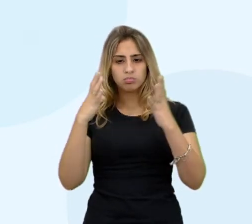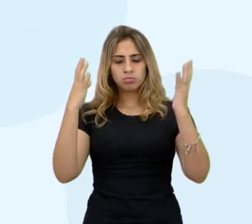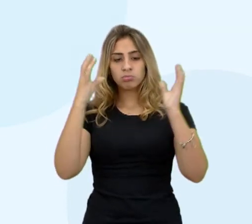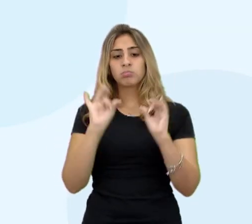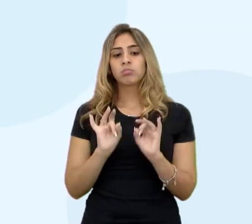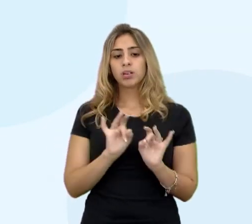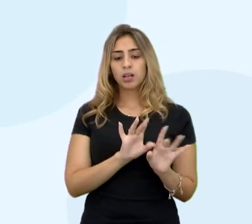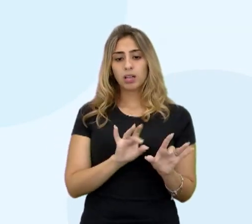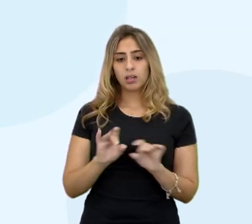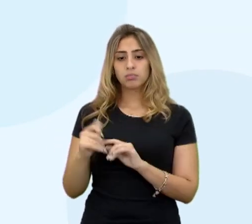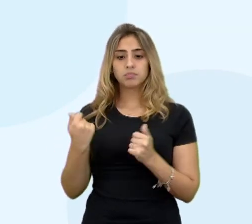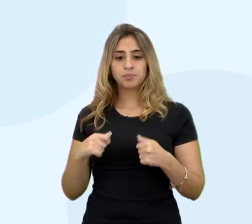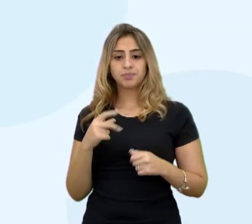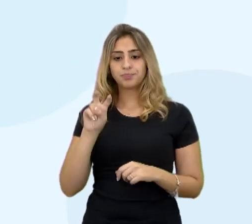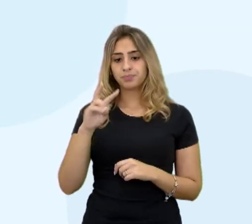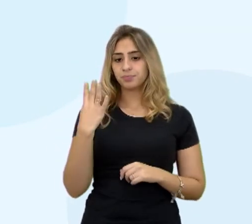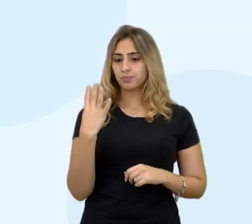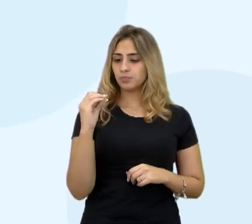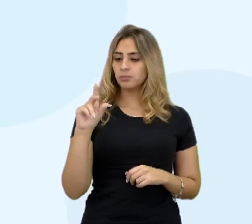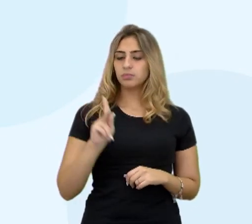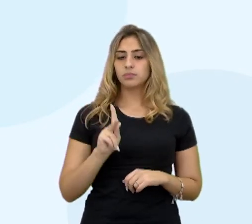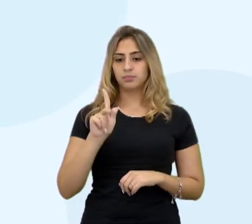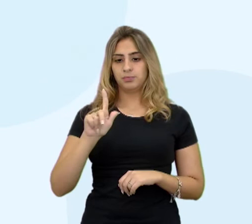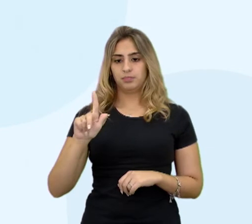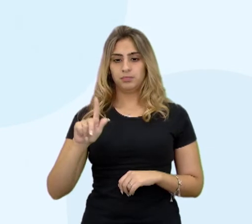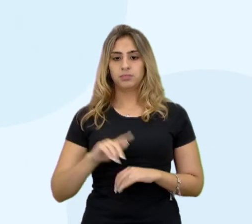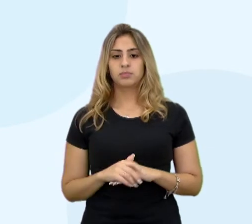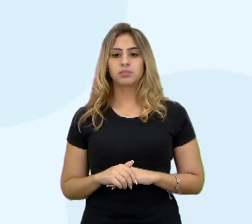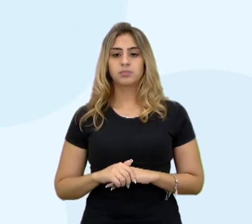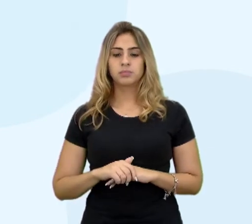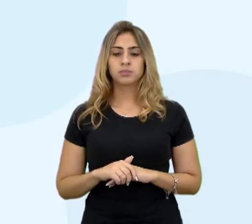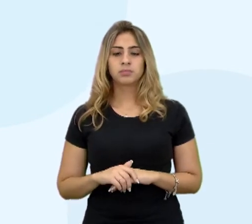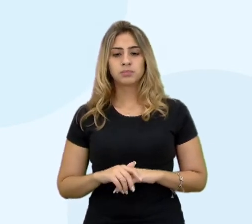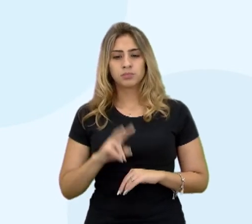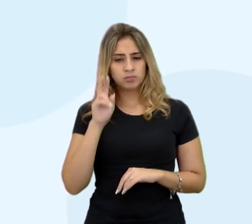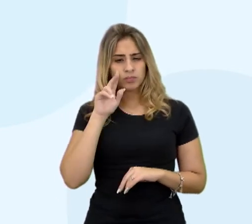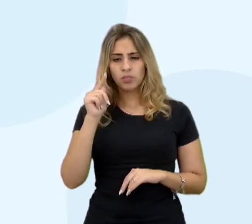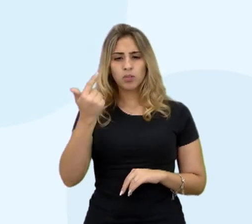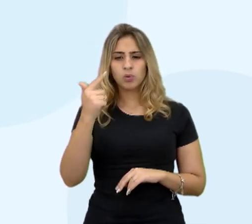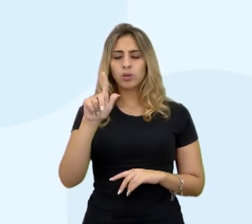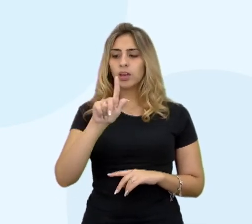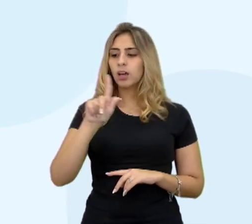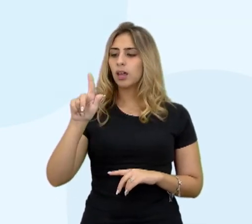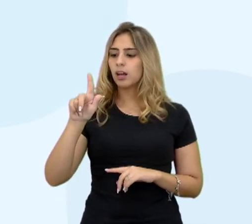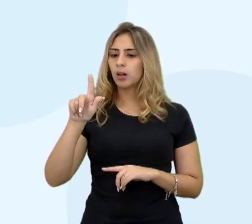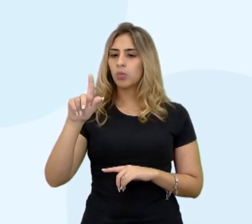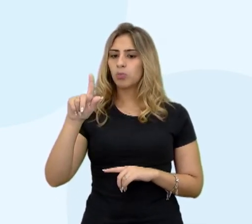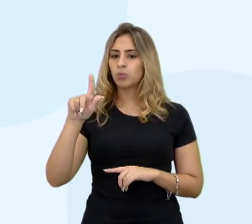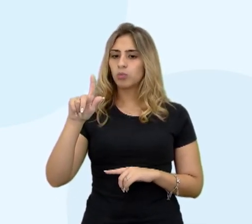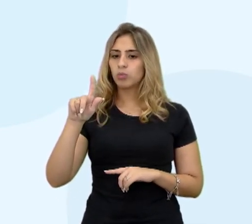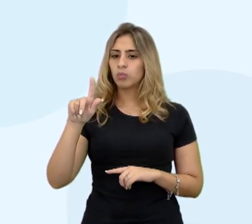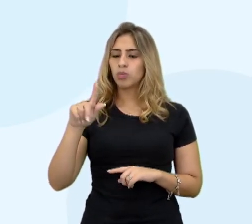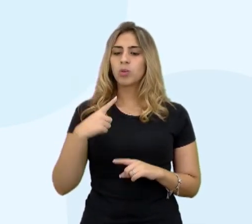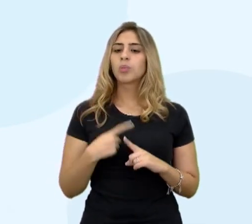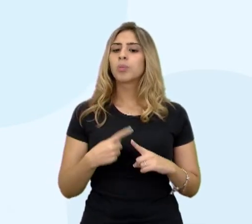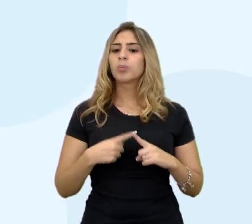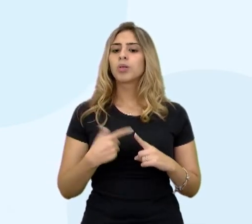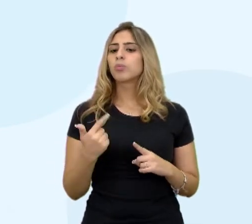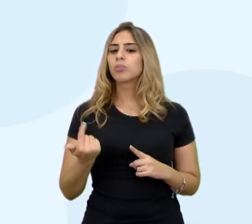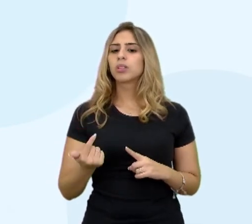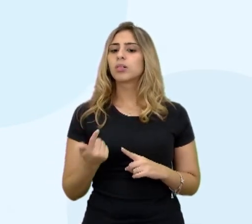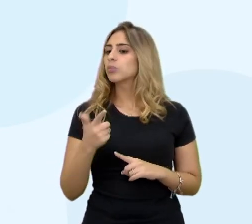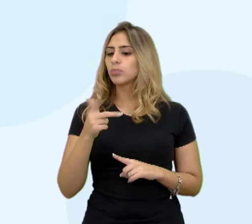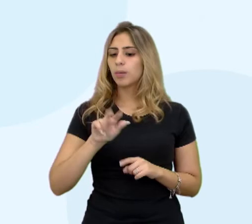de 540 calorias. Veja que aqui não aparece o grau Celsius, pessoal, ó. Por quê? Porque aqui não tem variação